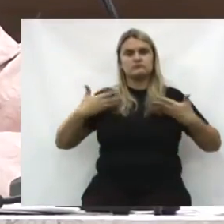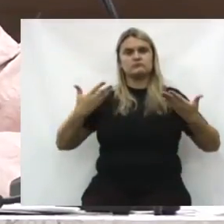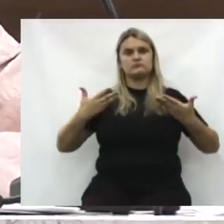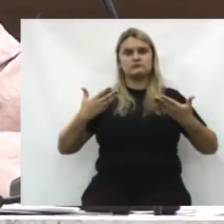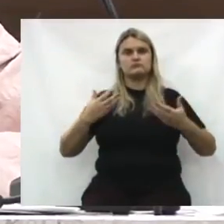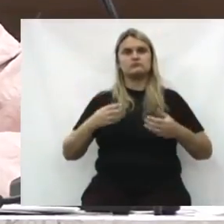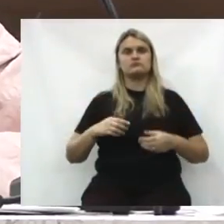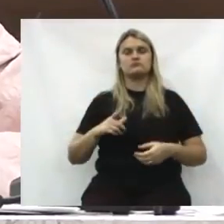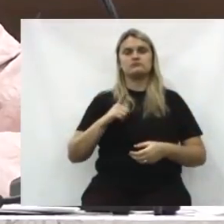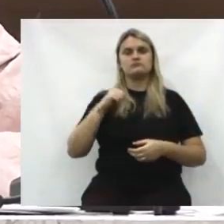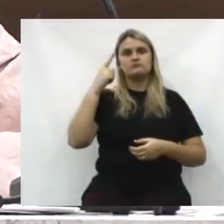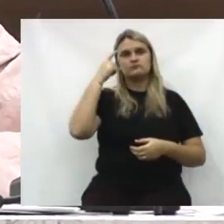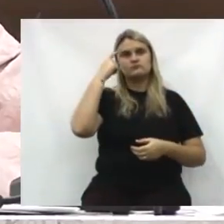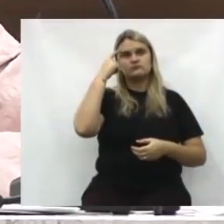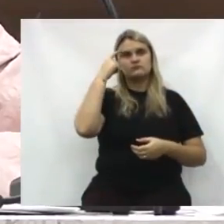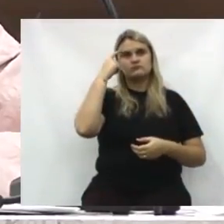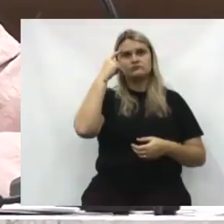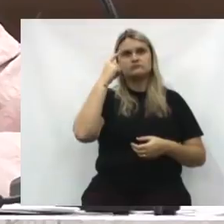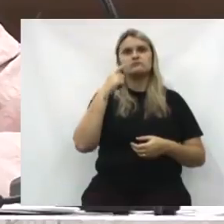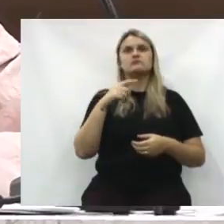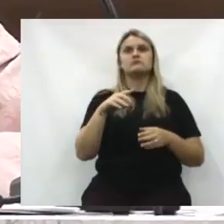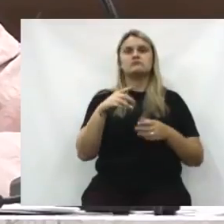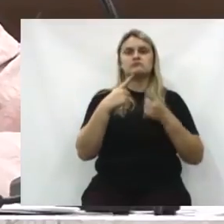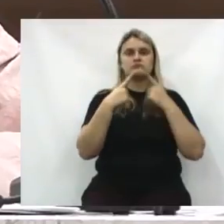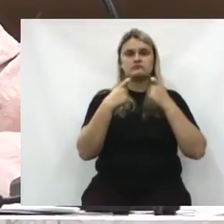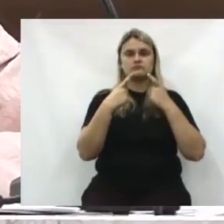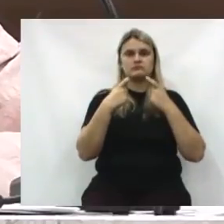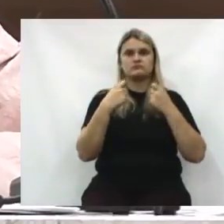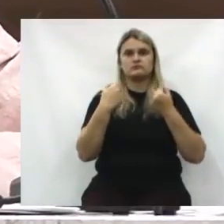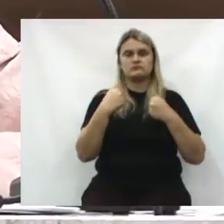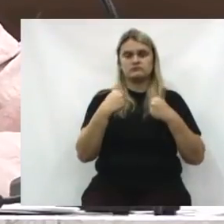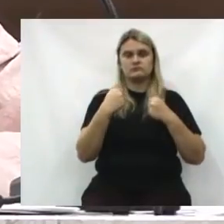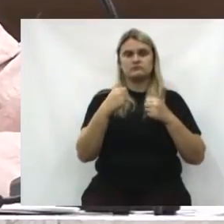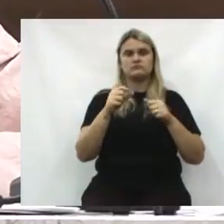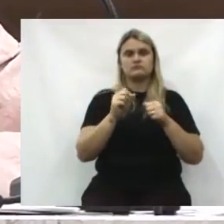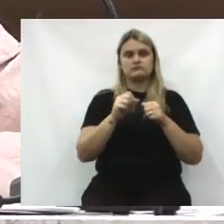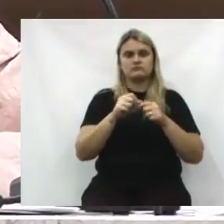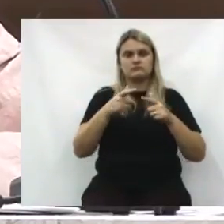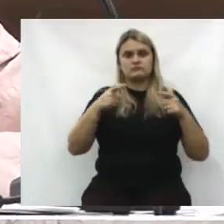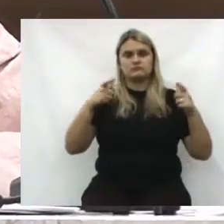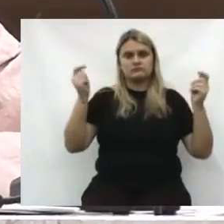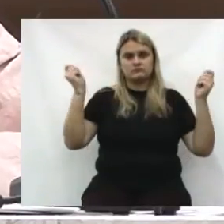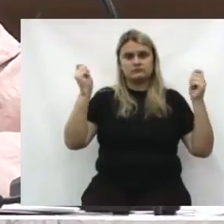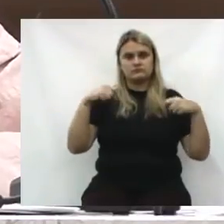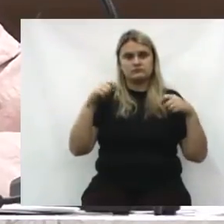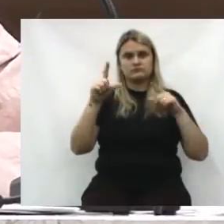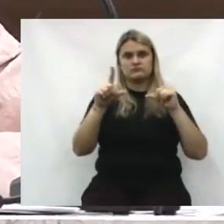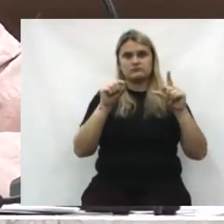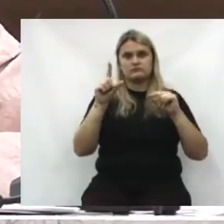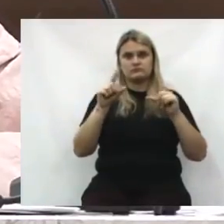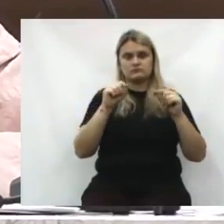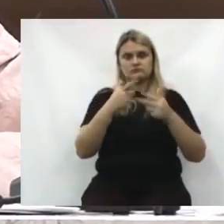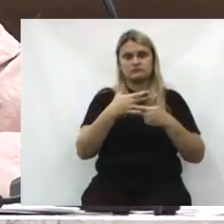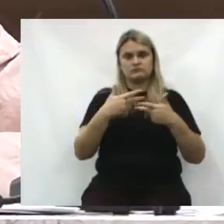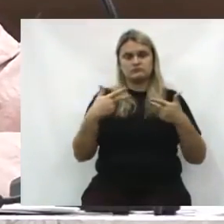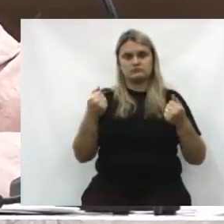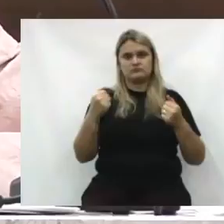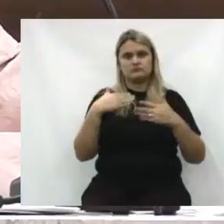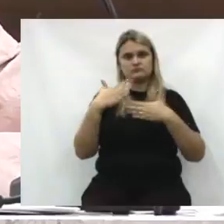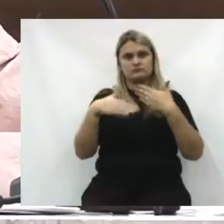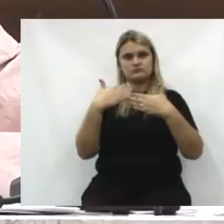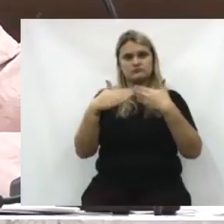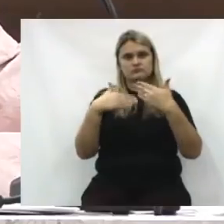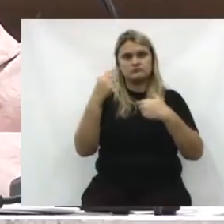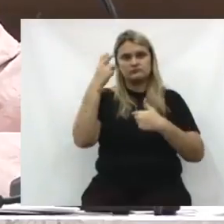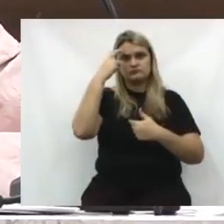cidadão, despertar o espírito reflexivo e crítico, ampliar a capacidade para tomada